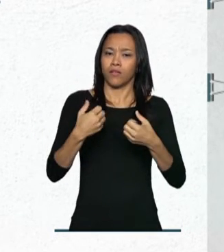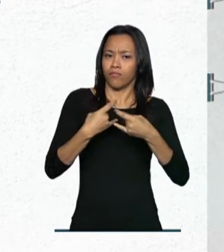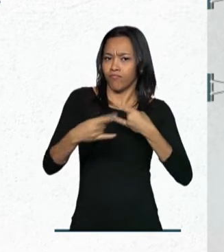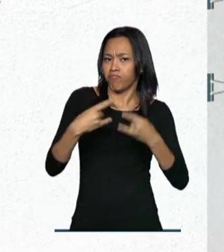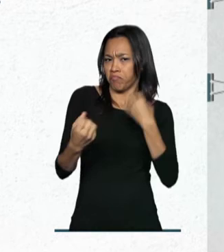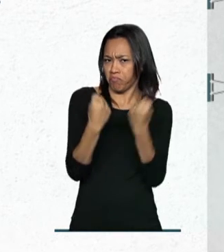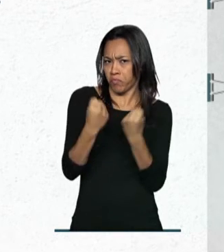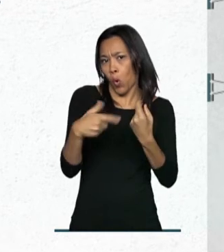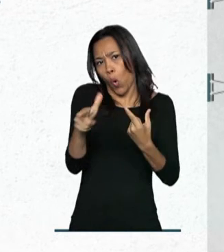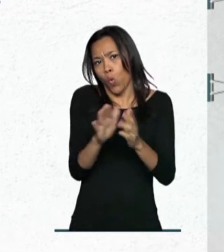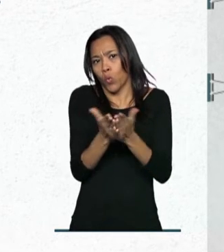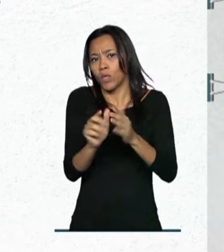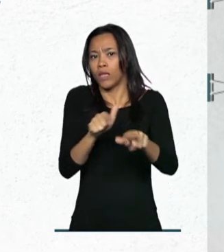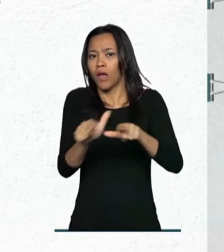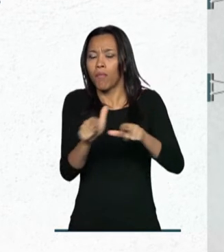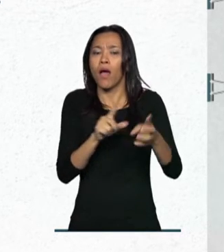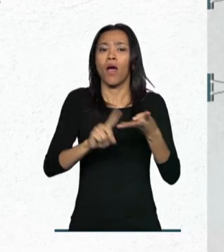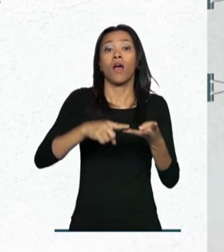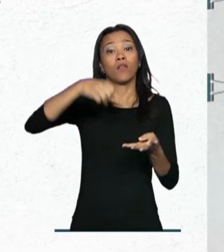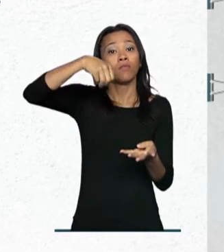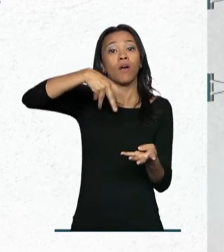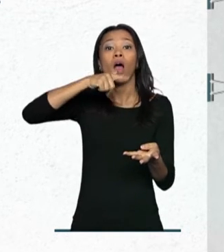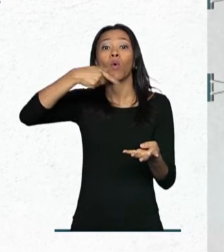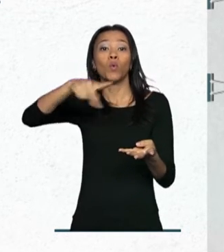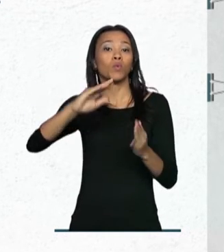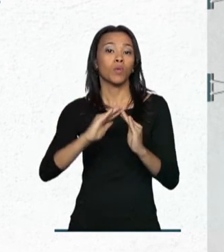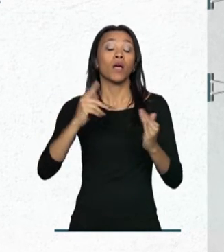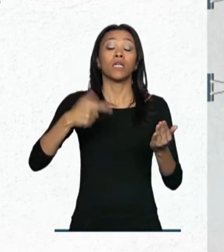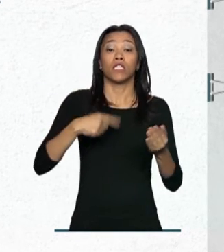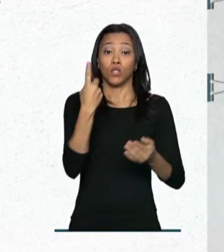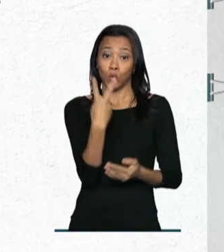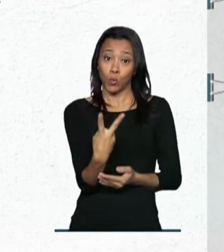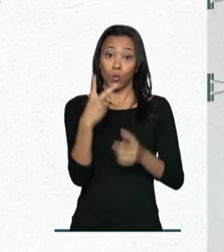ou de trabalho, comprovante de residência e duas fotos